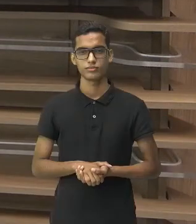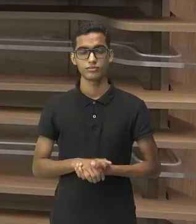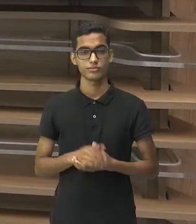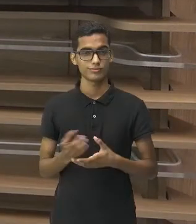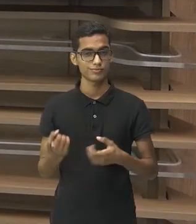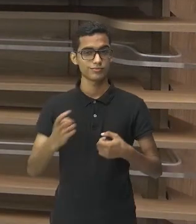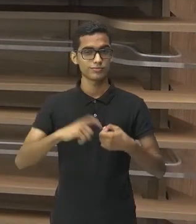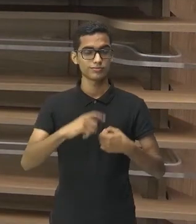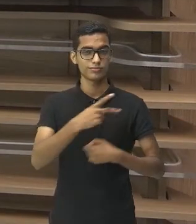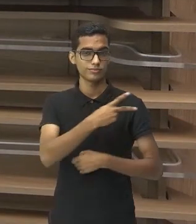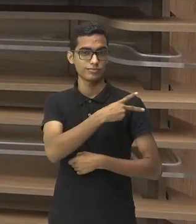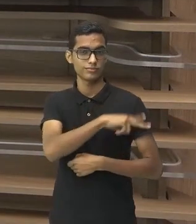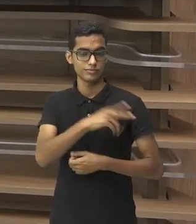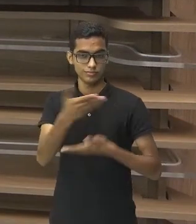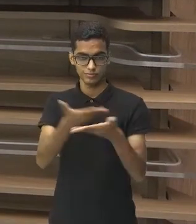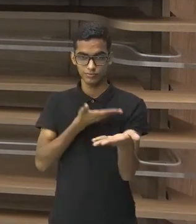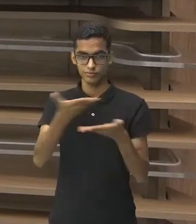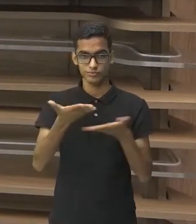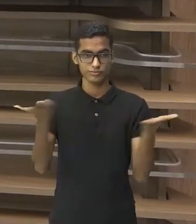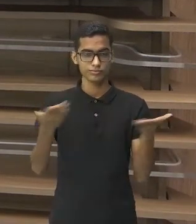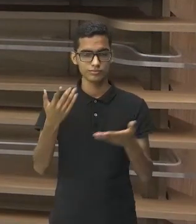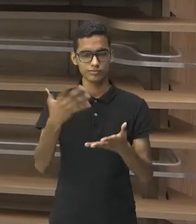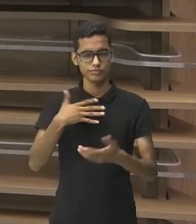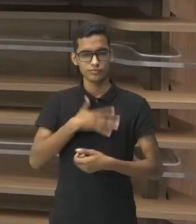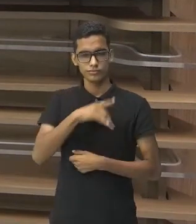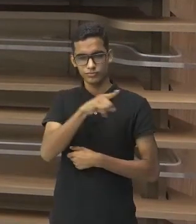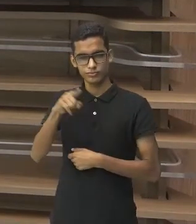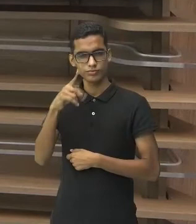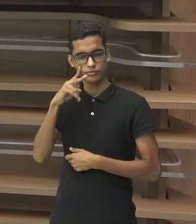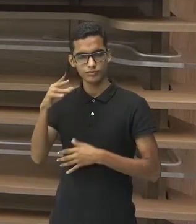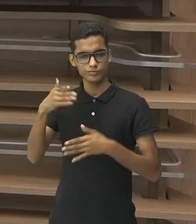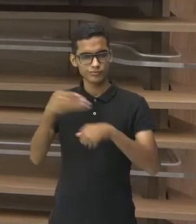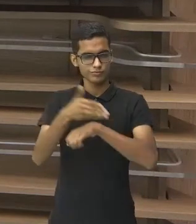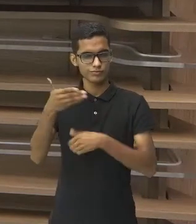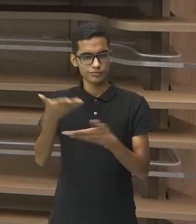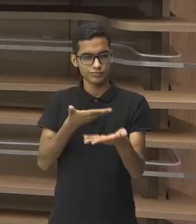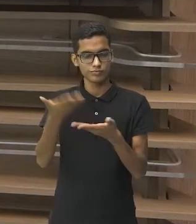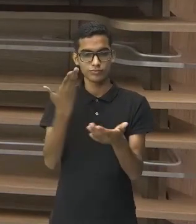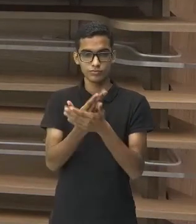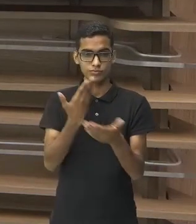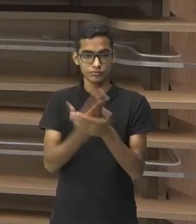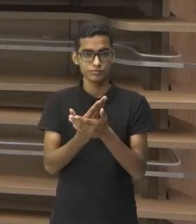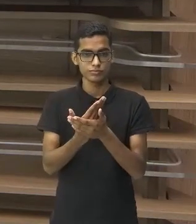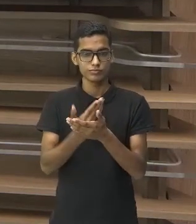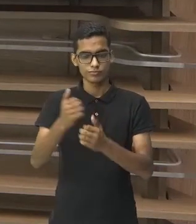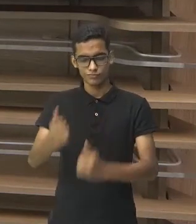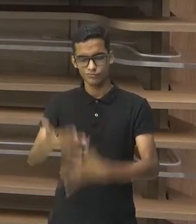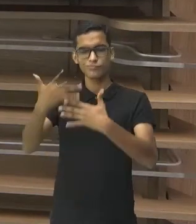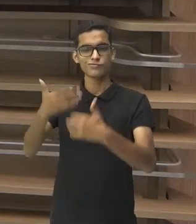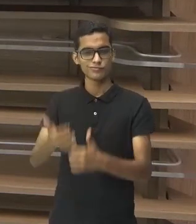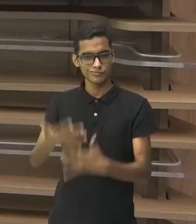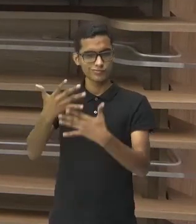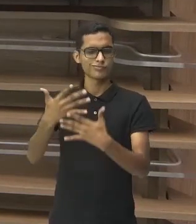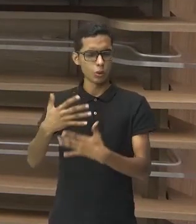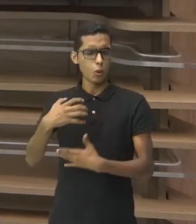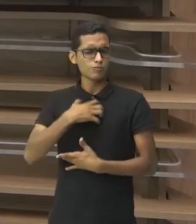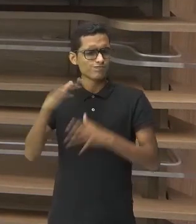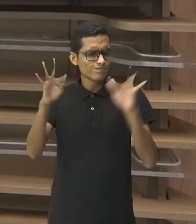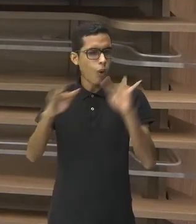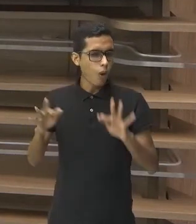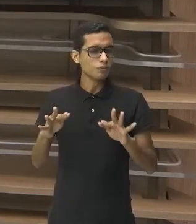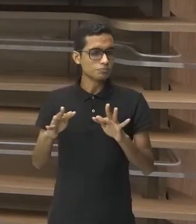Estamos segundo ano para nossa interatividade. Estou gostando de ver que vocês estão participando da aula. O chat está bombando, isso deixa o professor muito